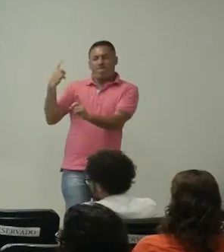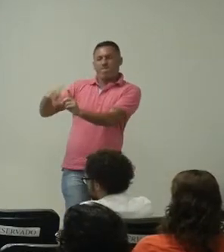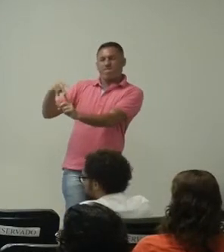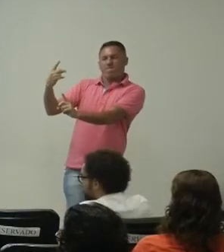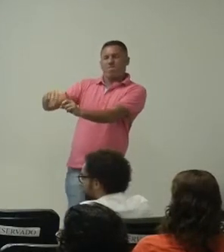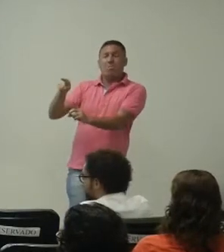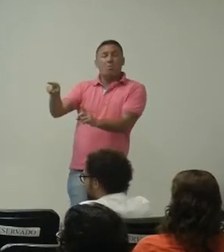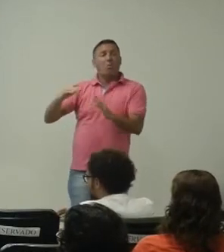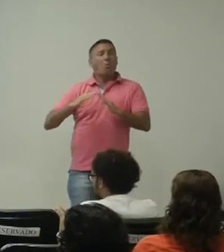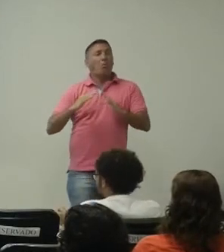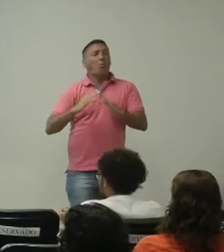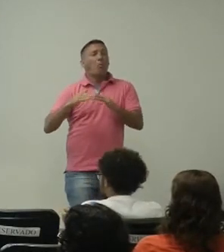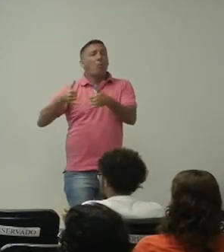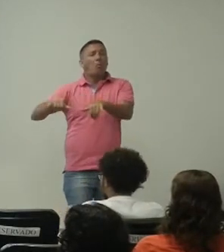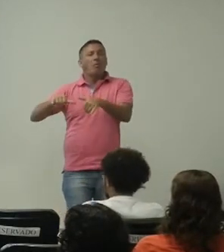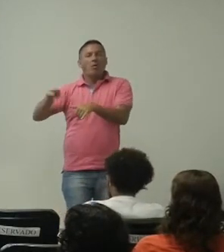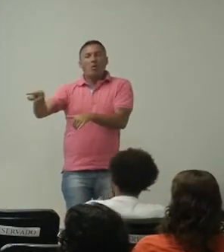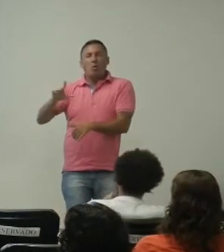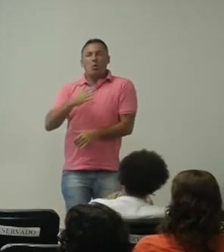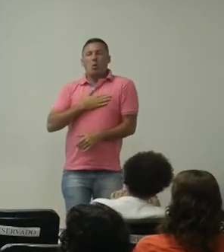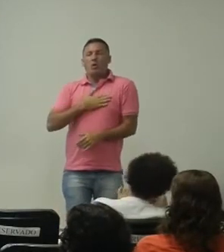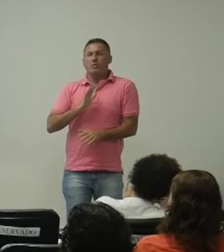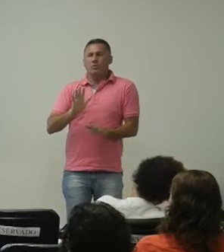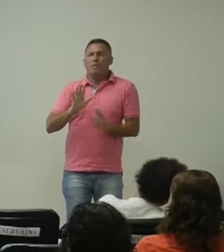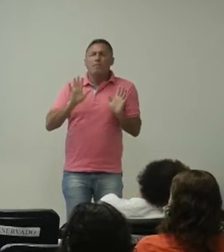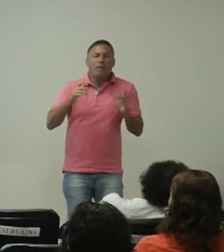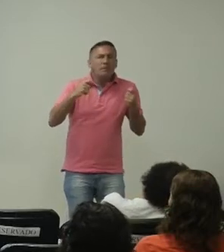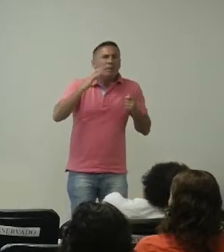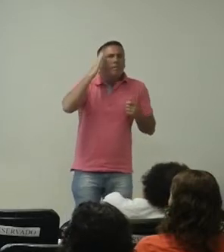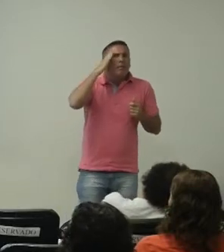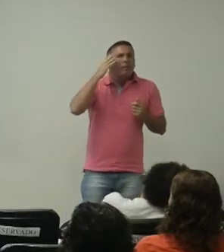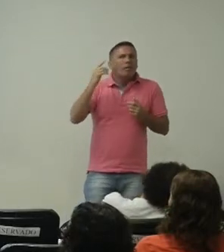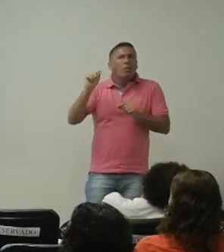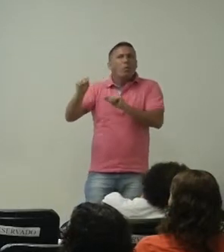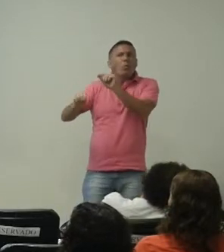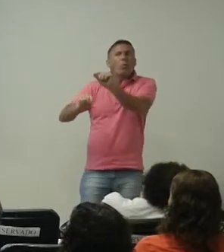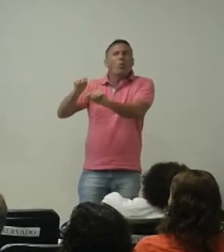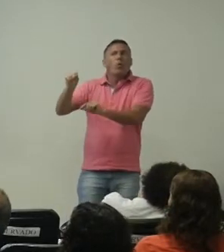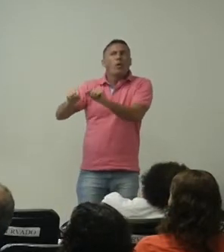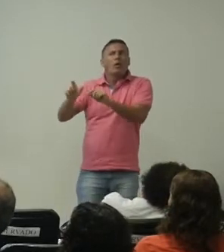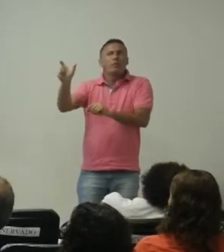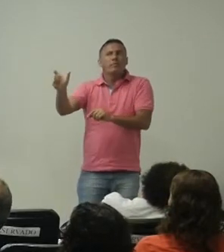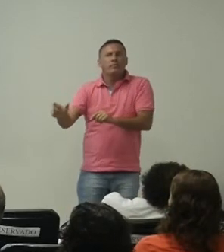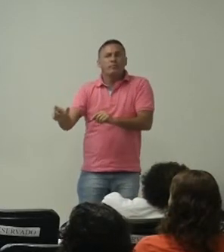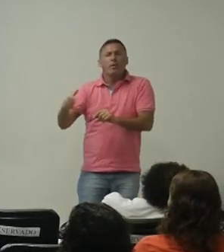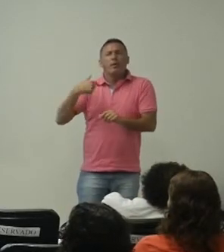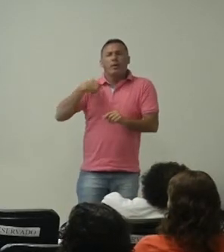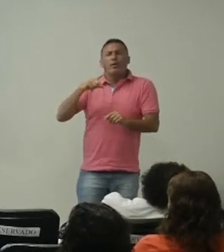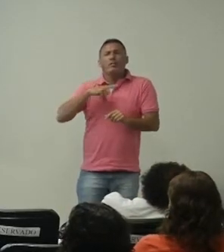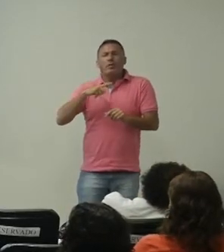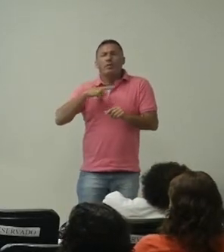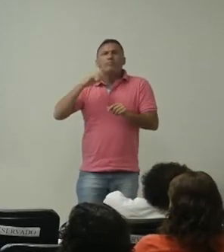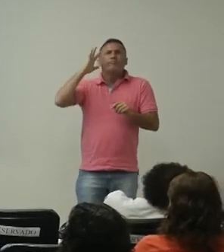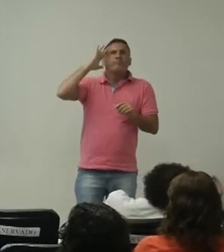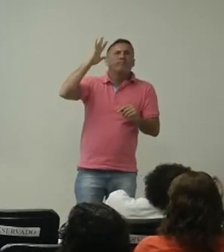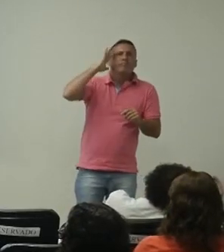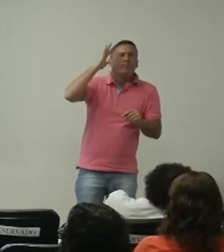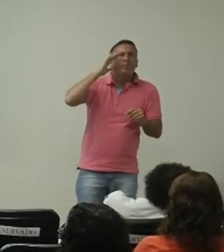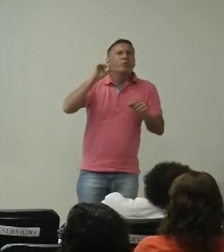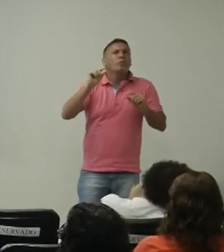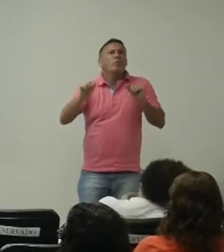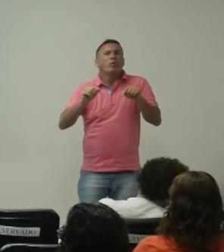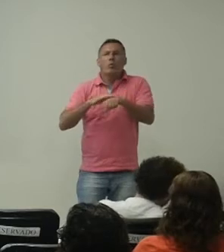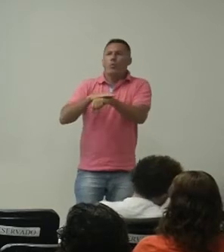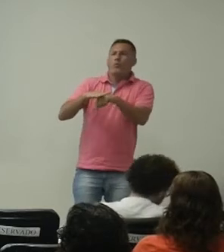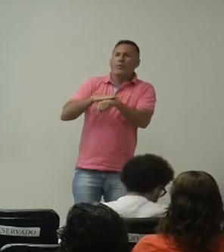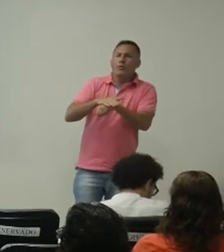sai? Sem entender, e aí eu estou passeando aleatoriamente na fala por conta das falas que me antecederam,